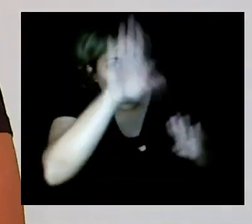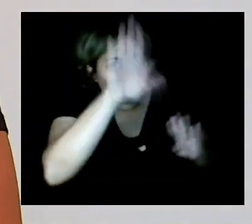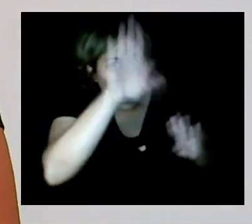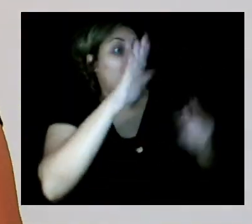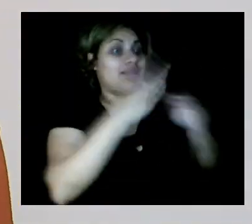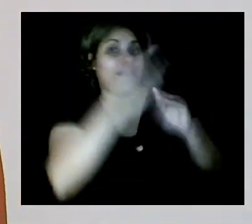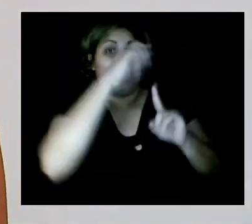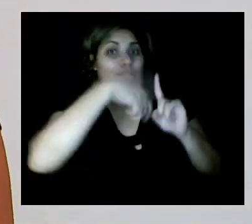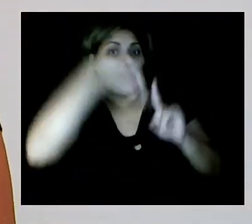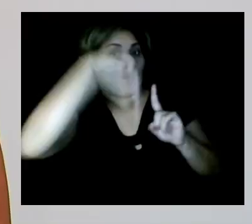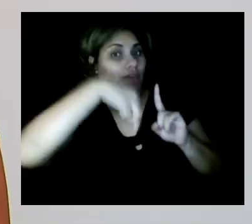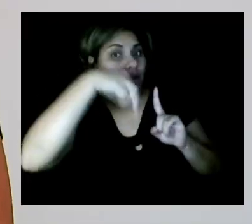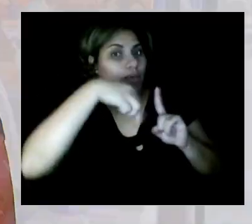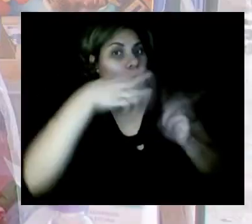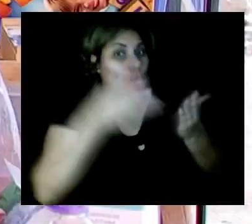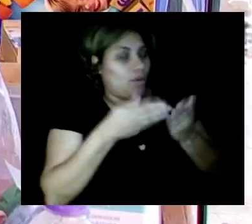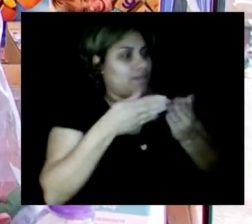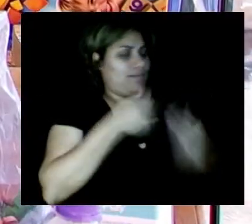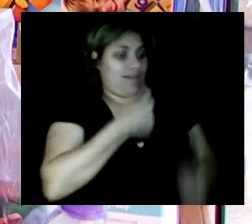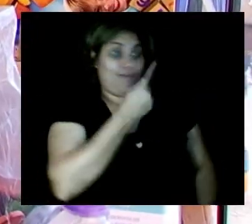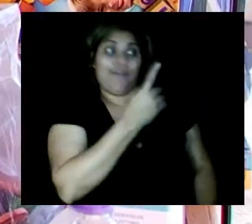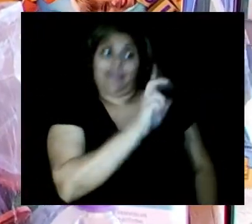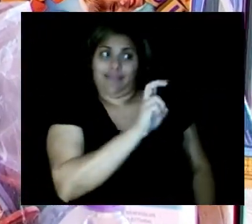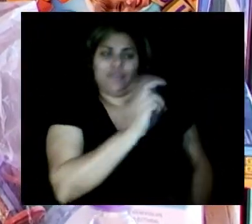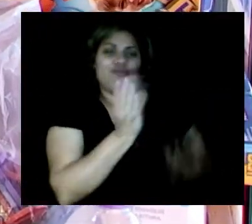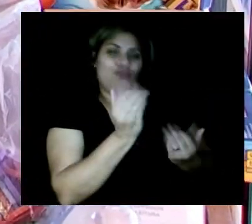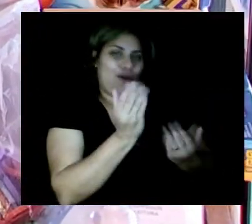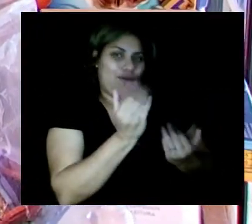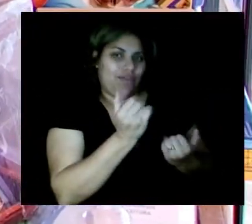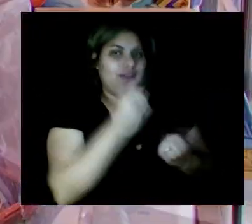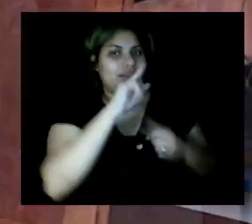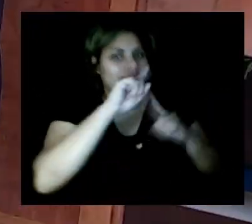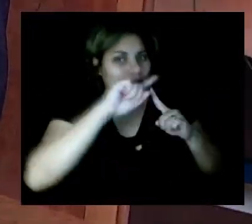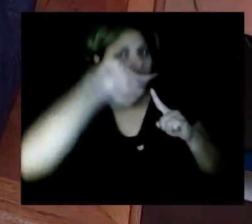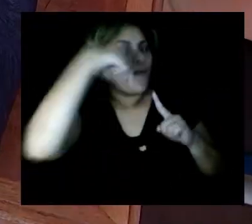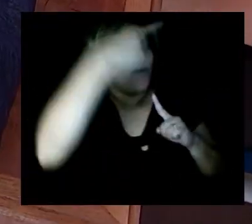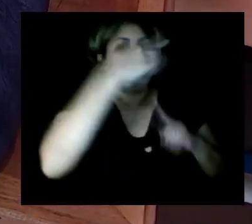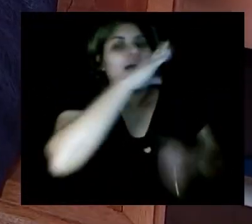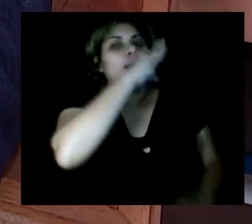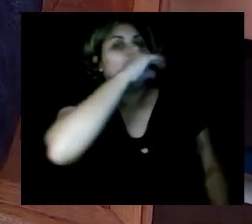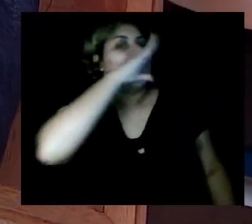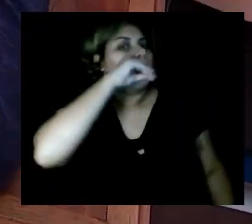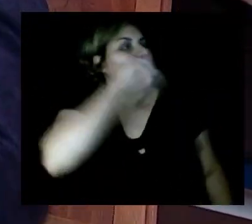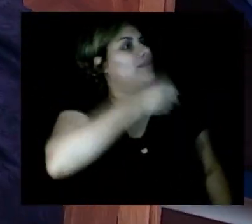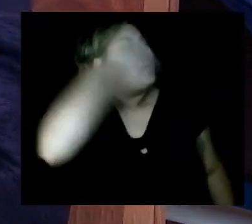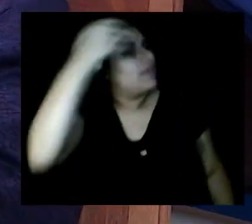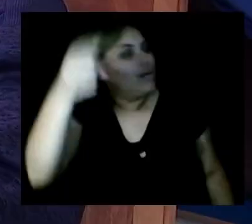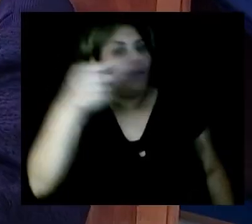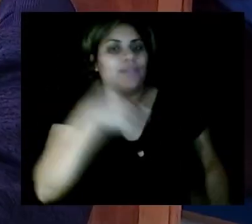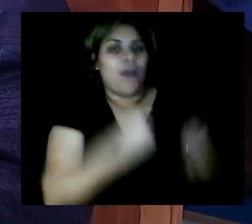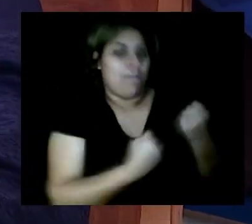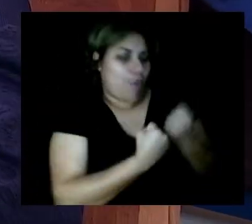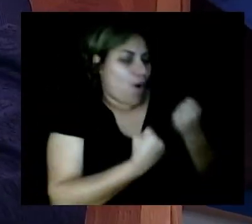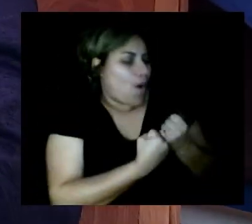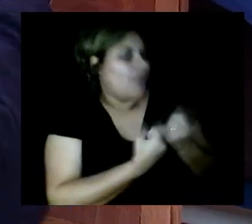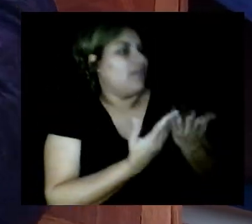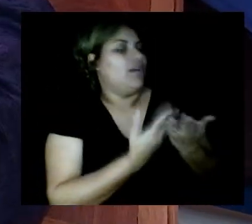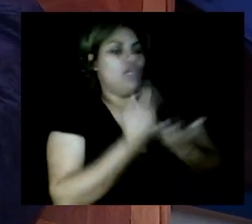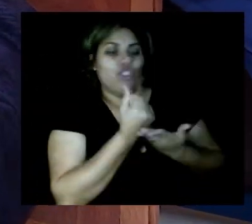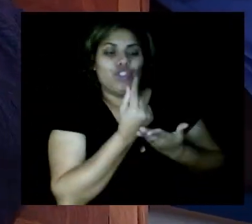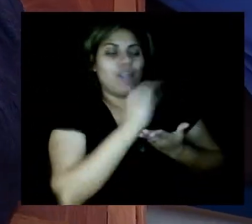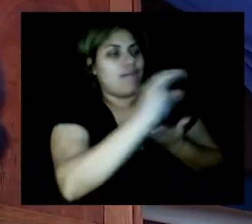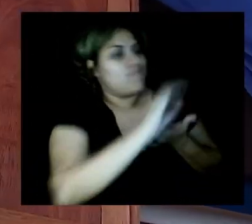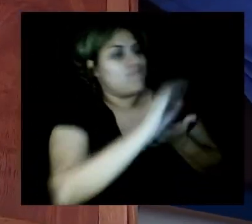vamos? Para onde iremos? Precisamos de apoio, precisamos de verbas. precisamos de instituições que apoiem a